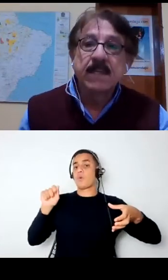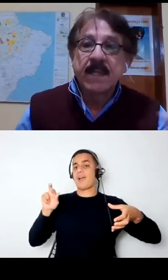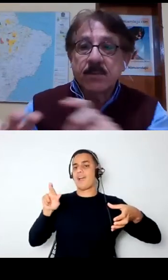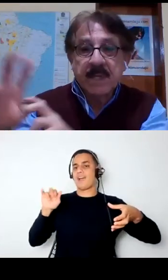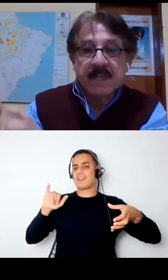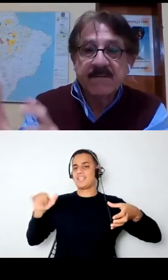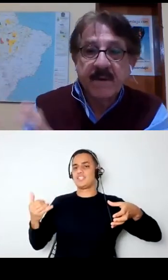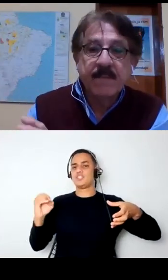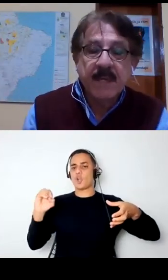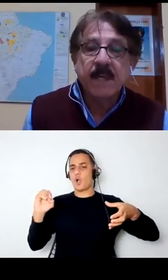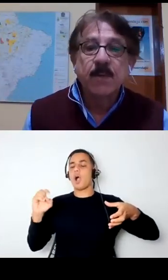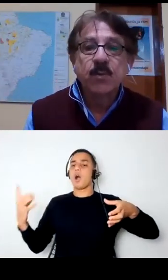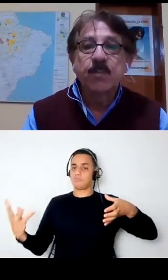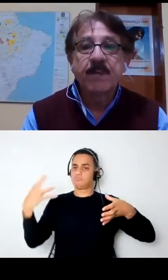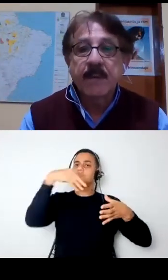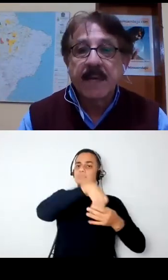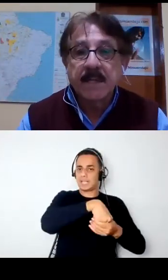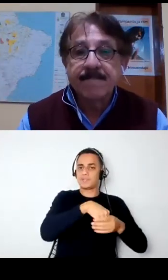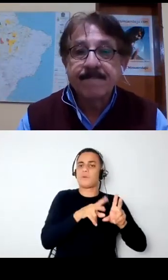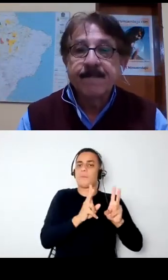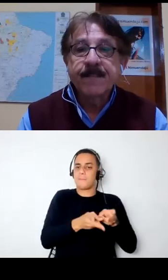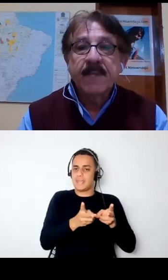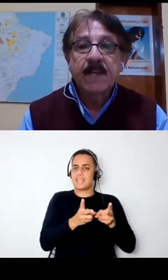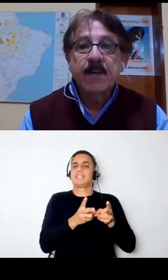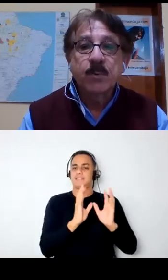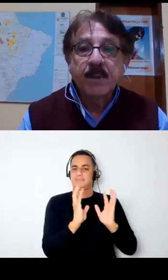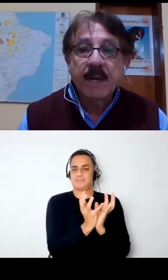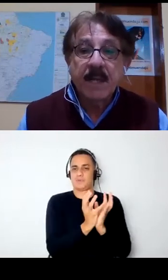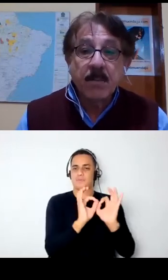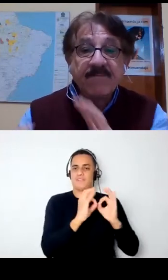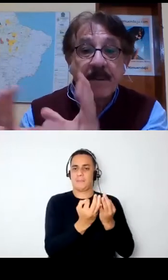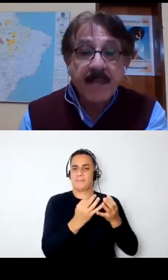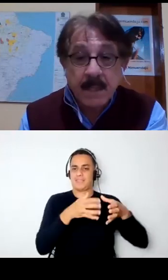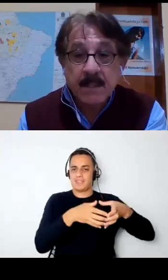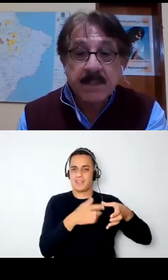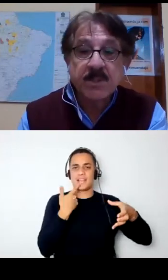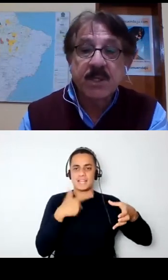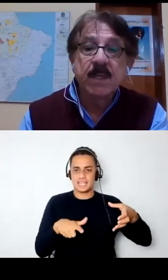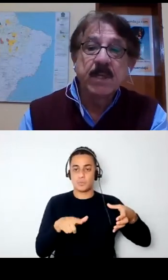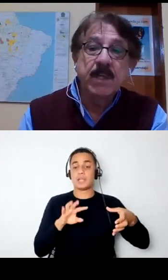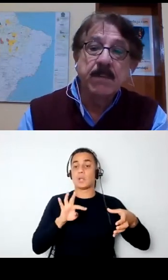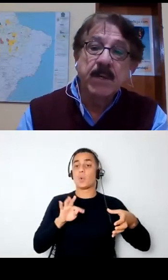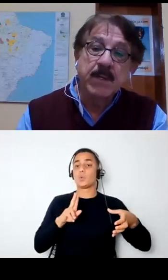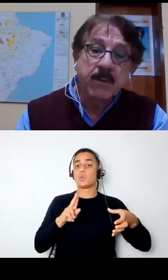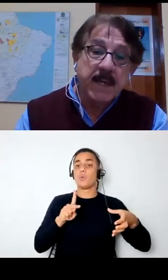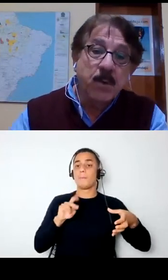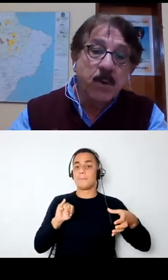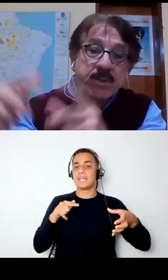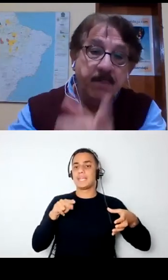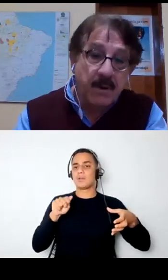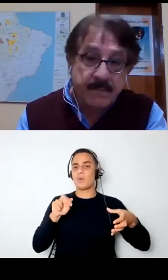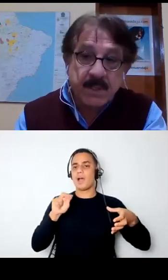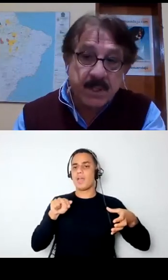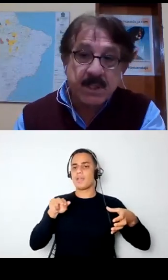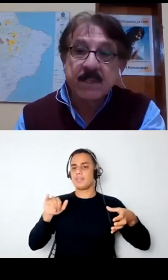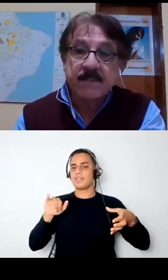guarani dentro dessa família tupi-guarani. Então, o Tupi-Guarani é uma família linguística. E não é que